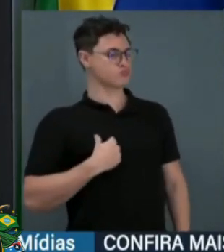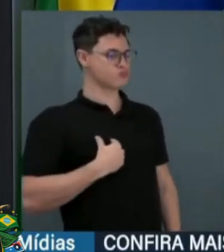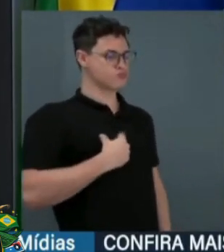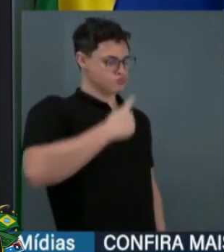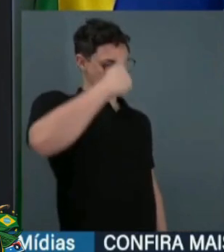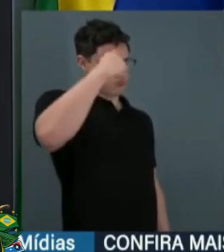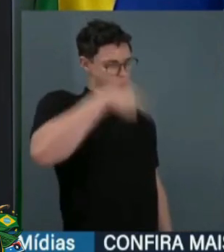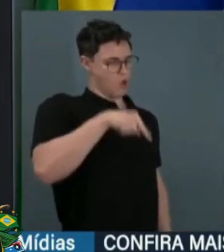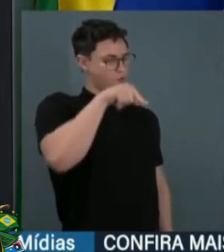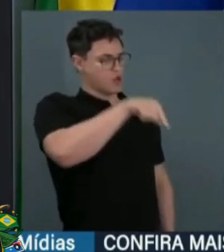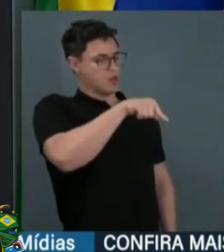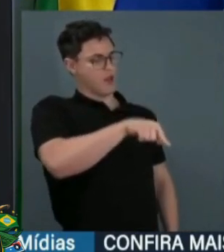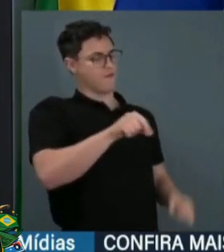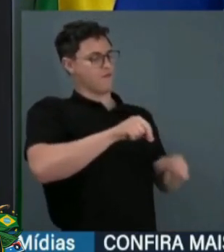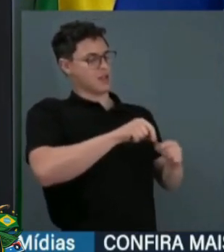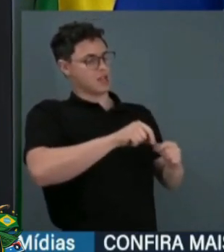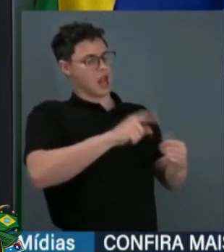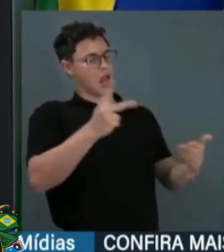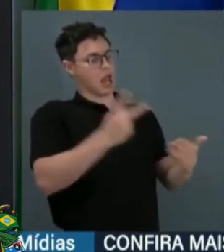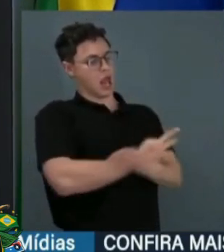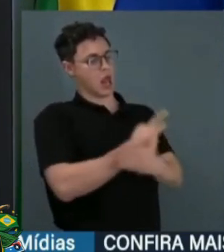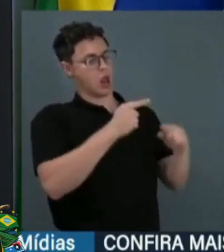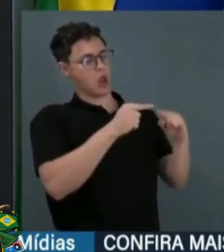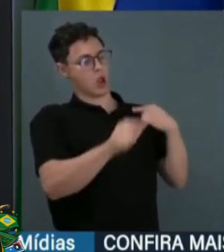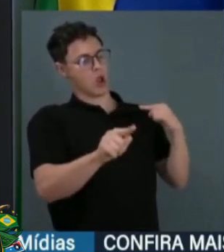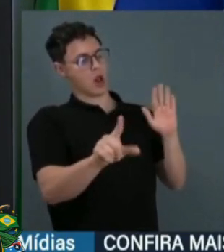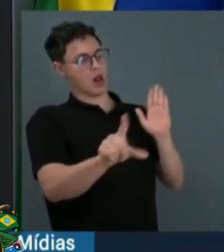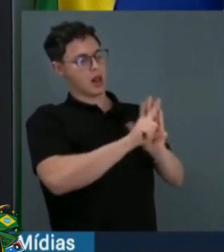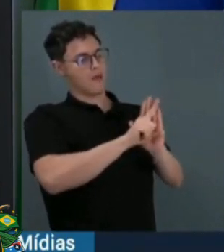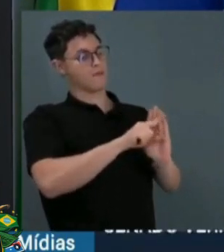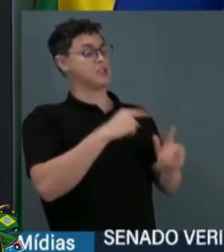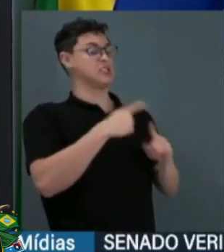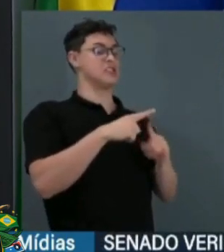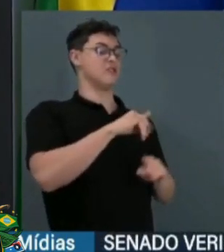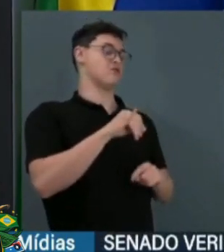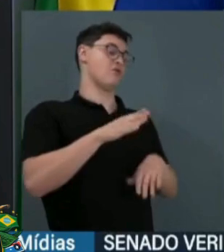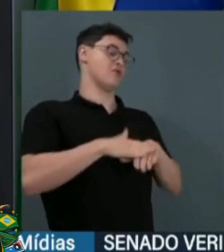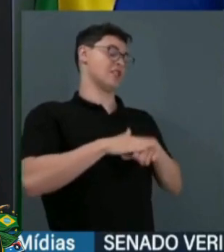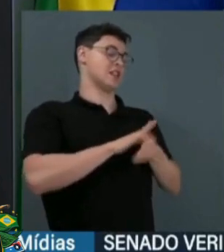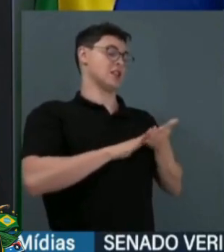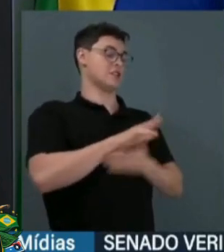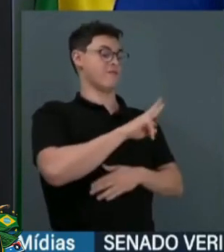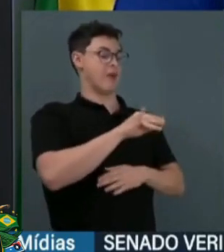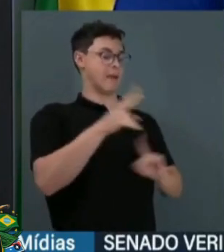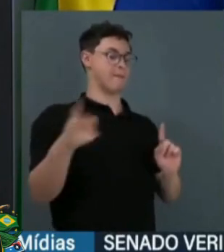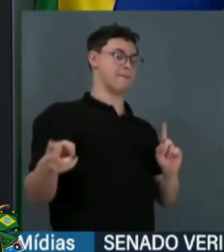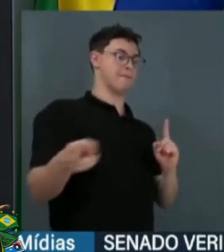a cometer uma ilegalidade, sobre ameaça de prisão, está